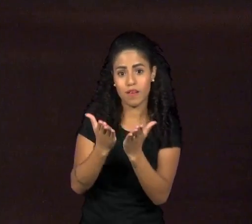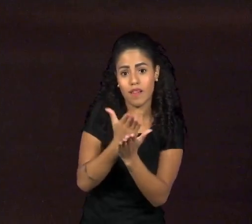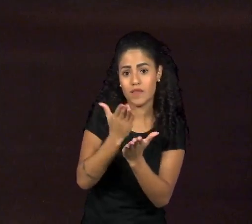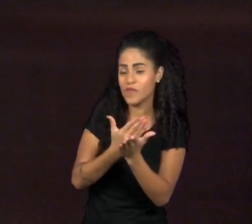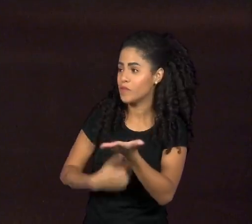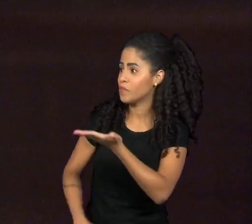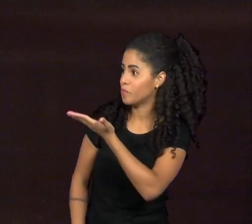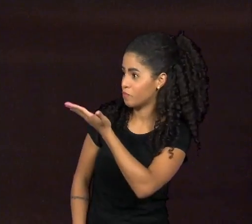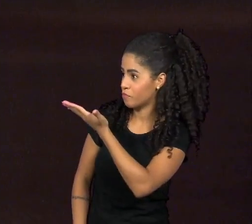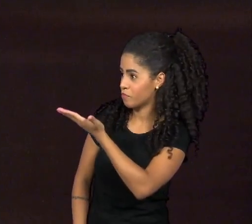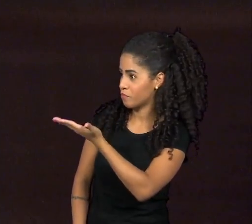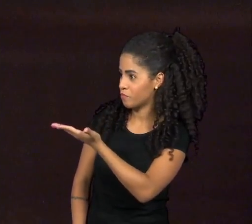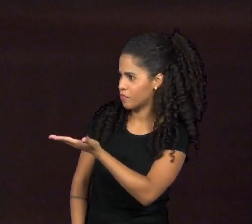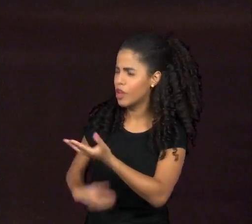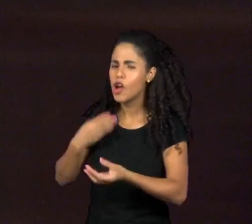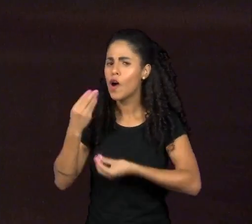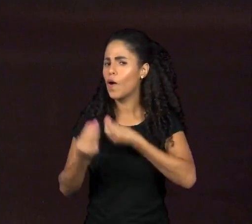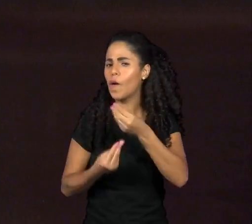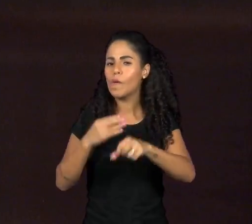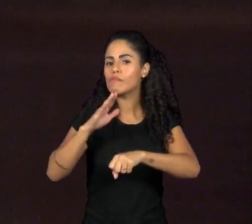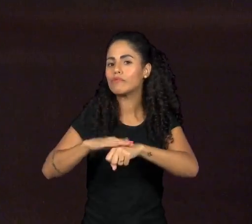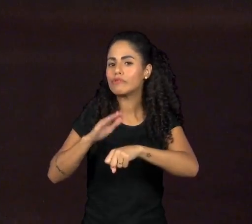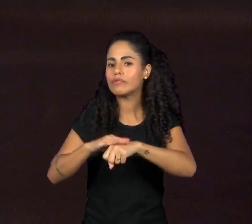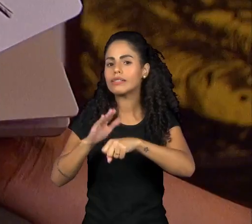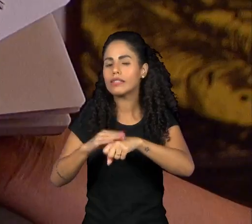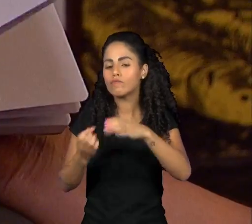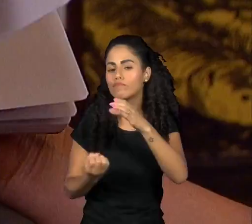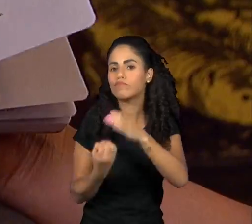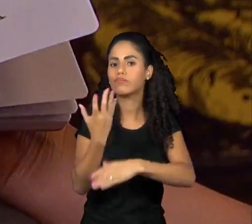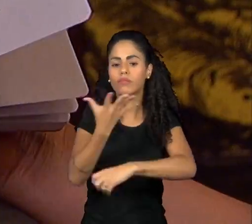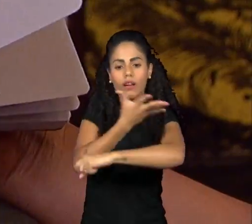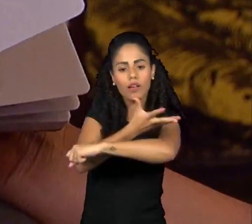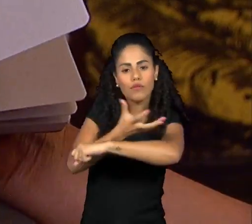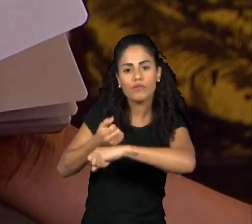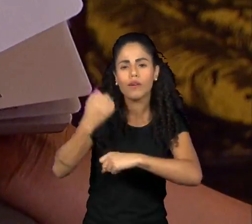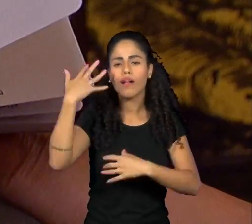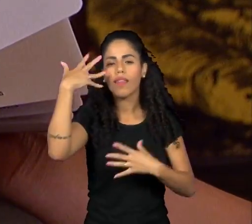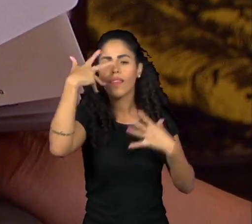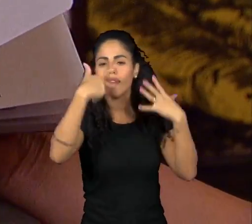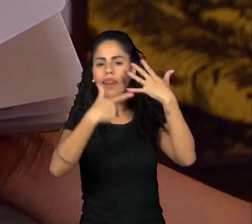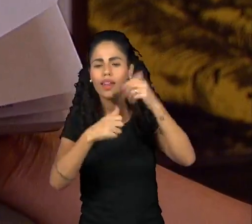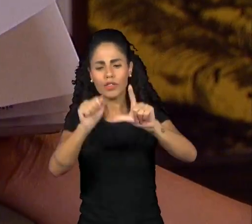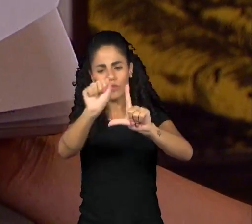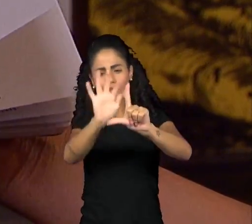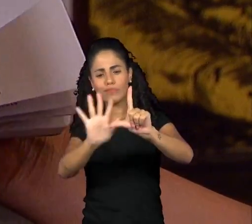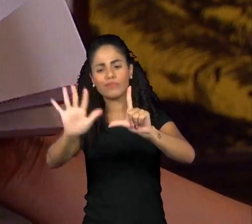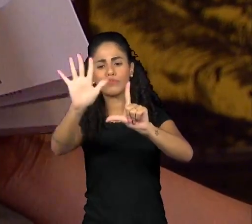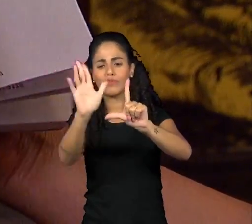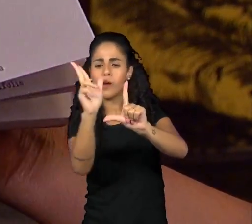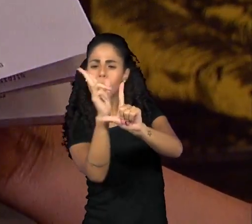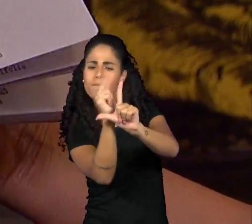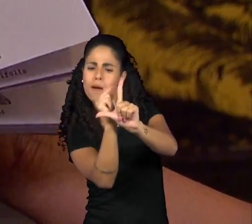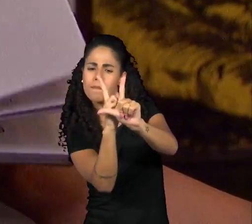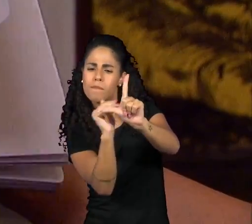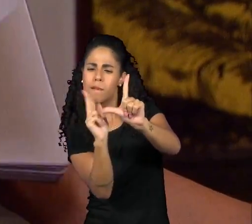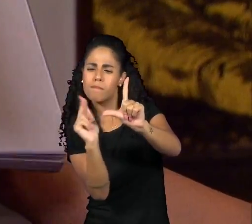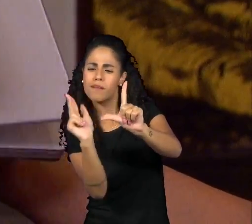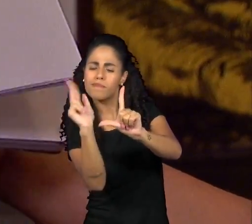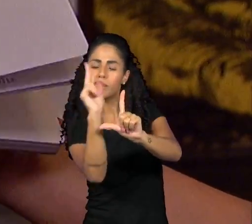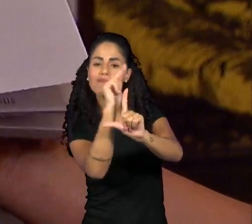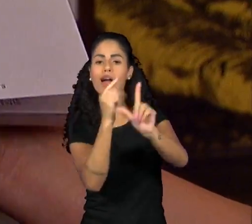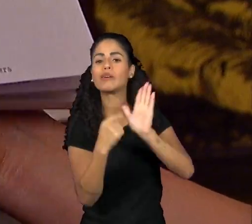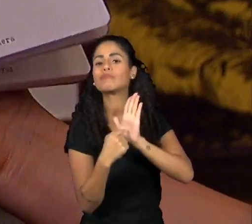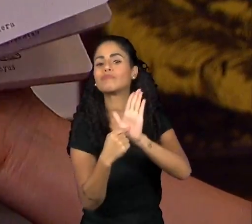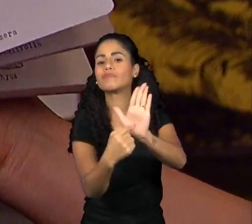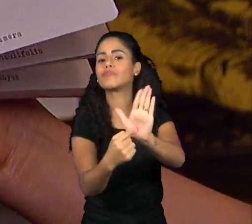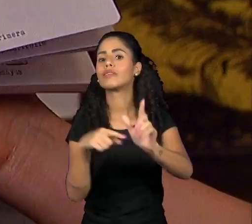paulistano, ou Como fazer seu próprio Cerrado infinito, a beleza dos desenhos dele evidencia o quanto a savana brasileira,